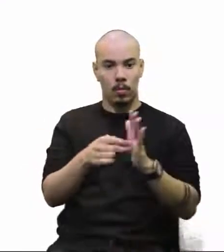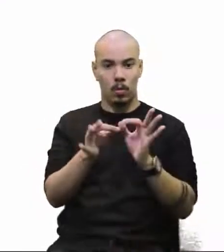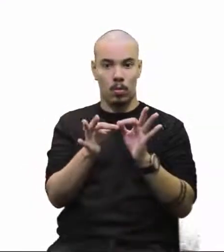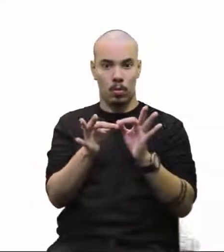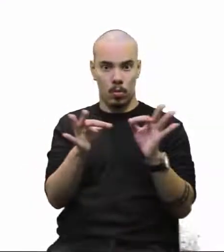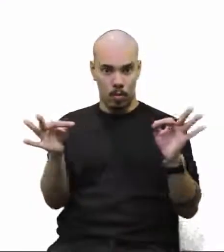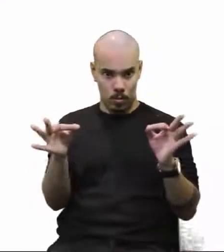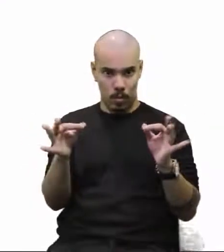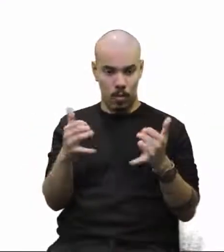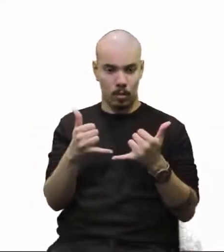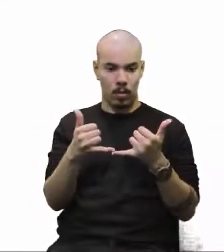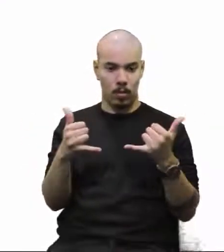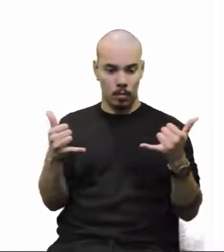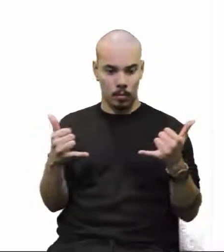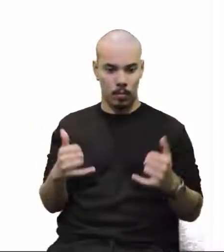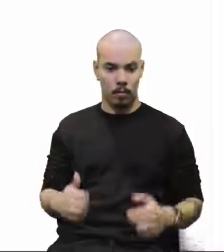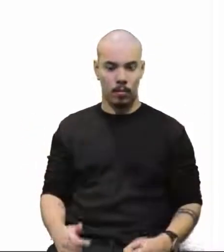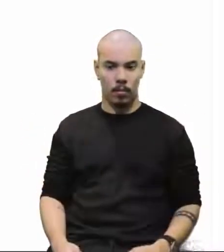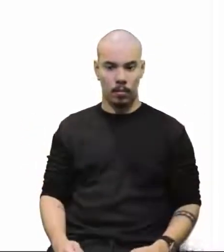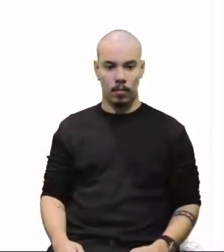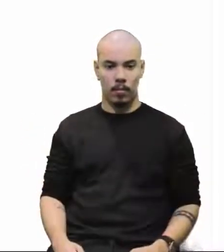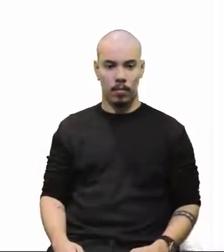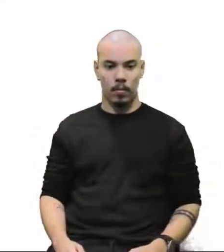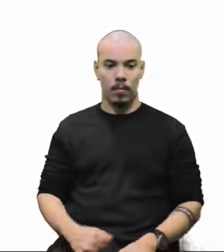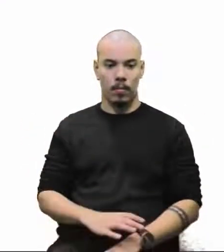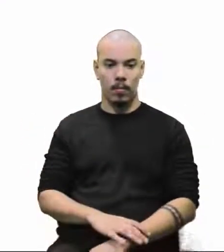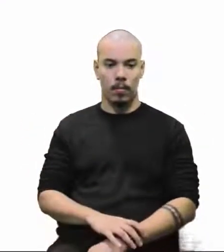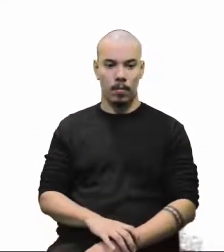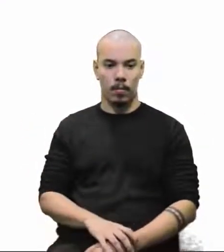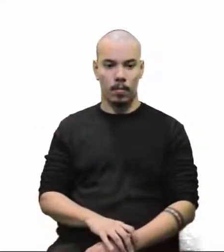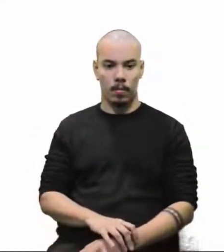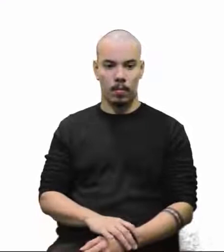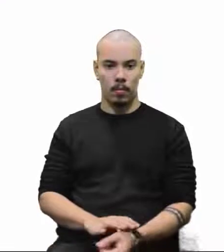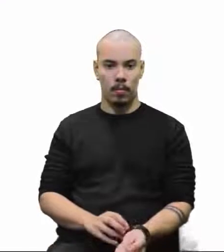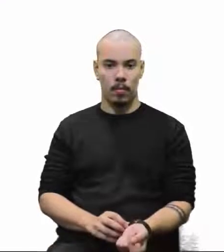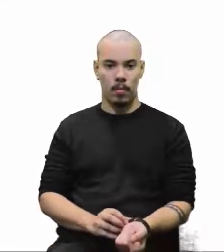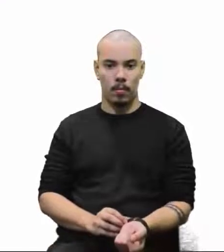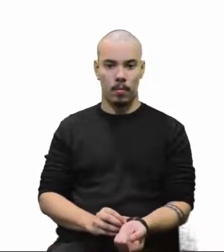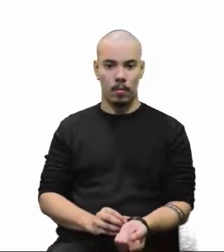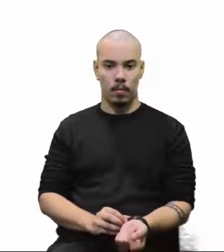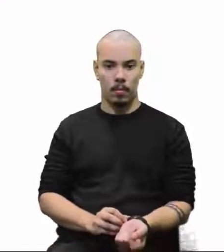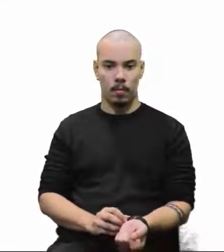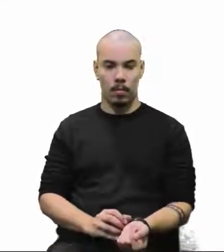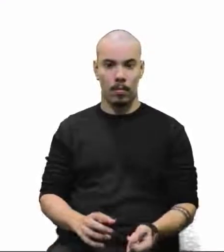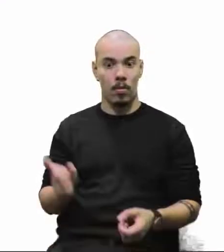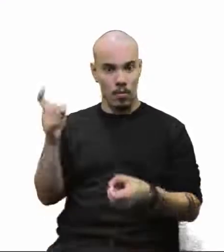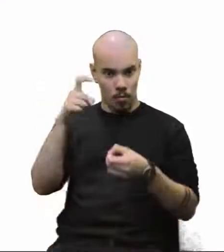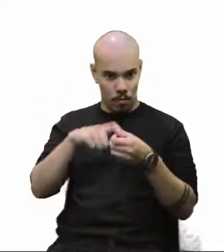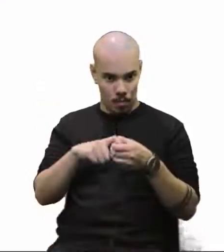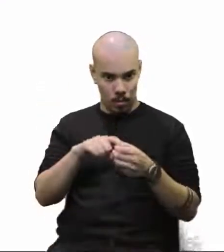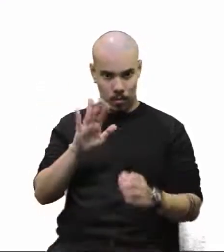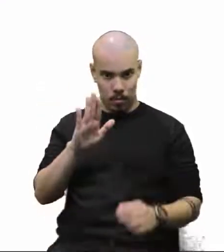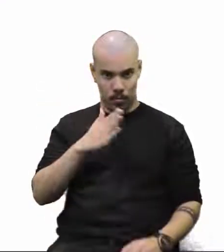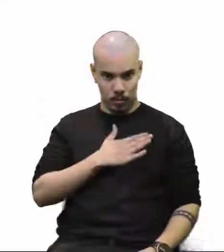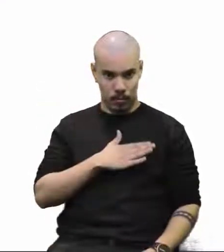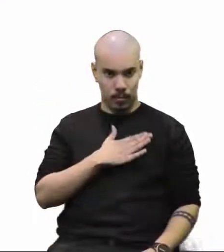né? Isso. Esse aqui? É o L, não? É. Corrente. Deixa eu só voltar no 3